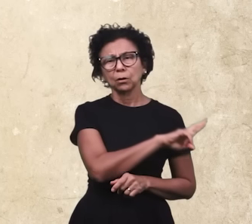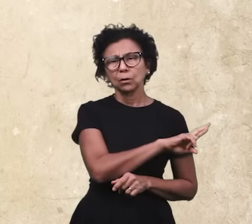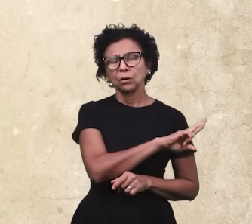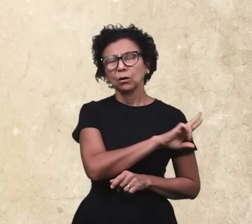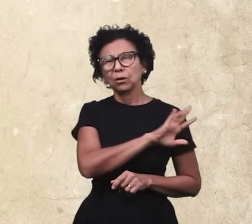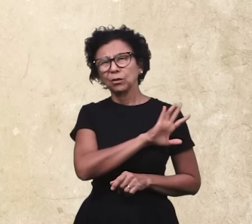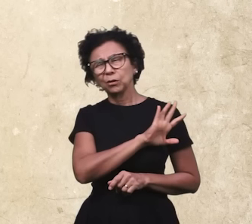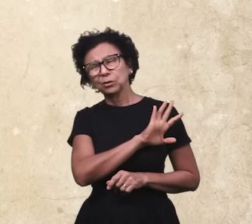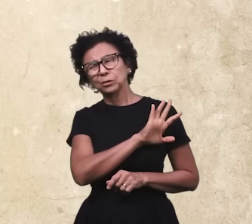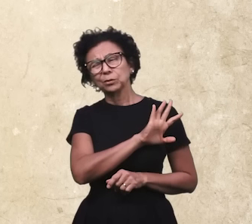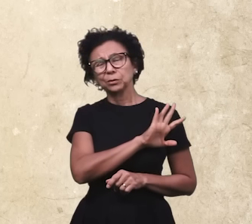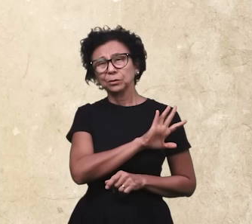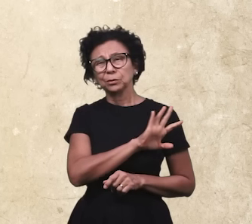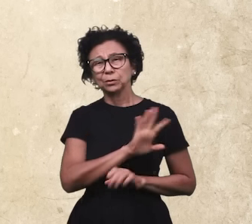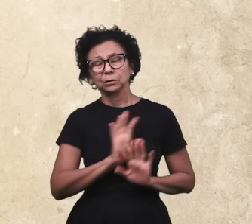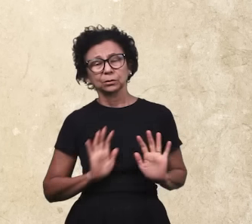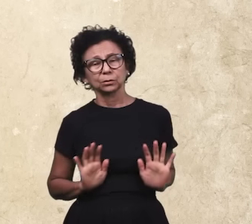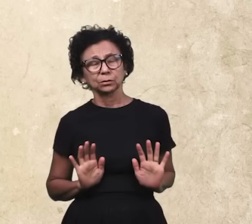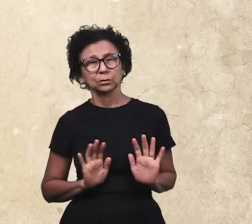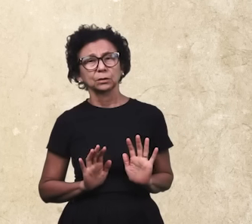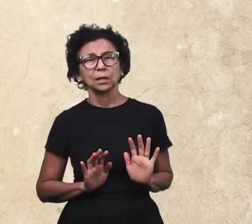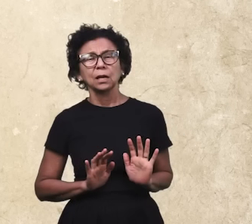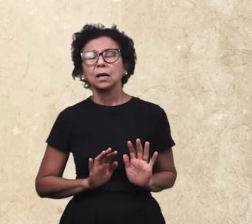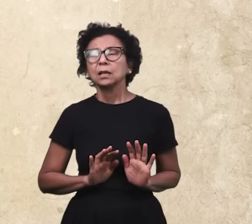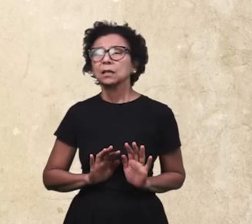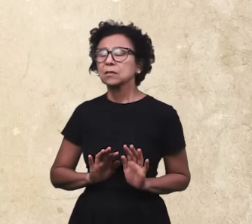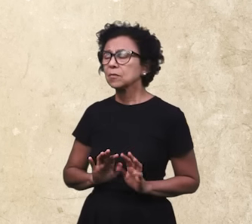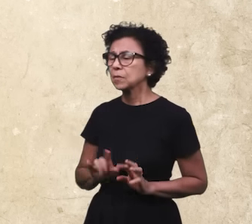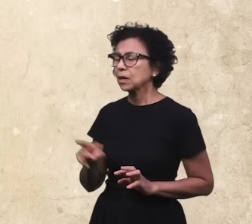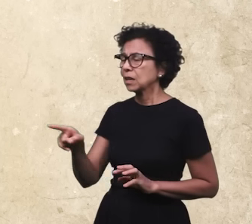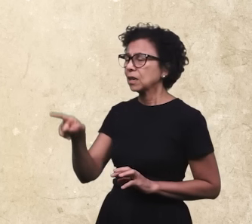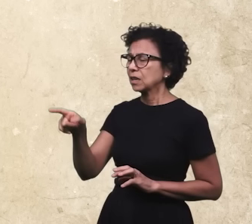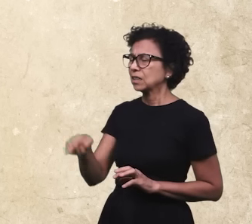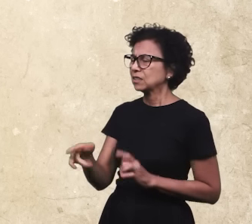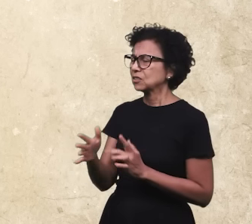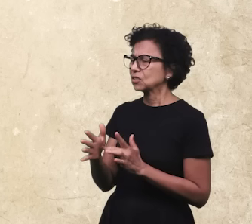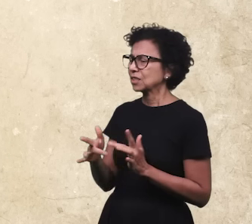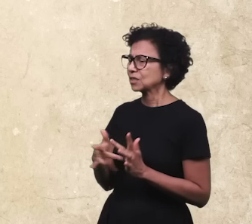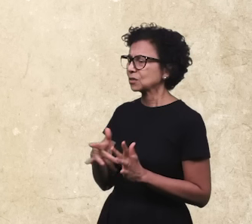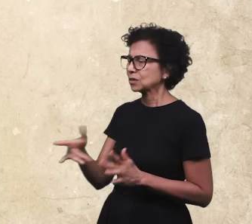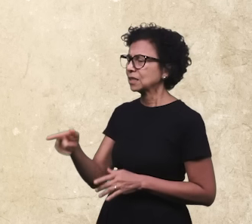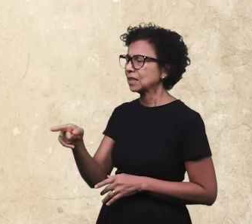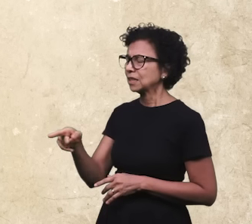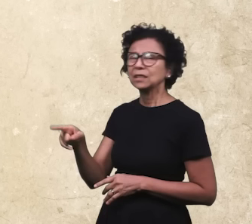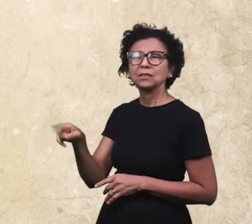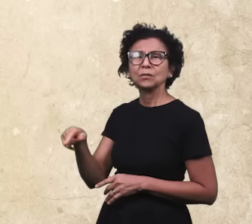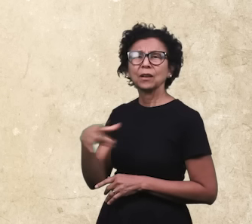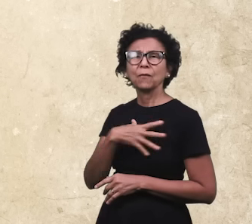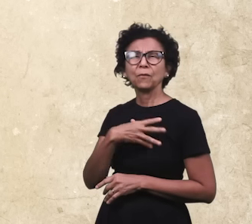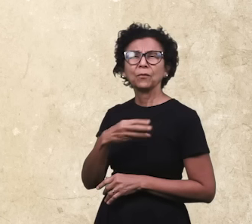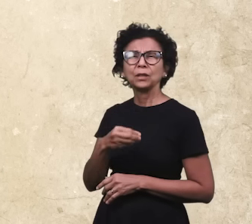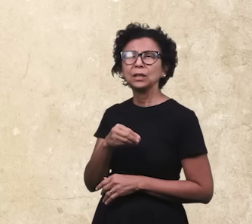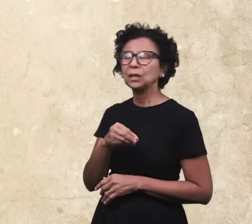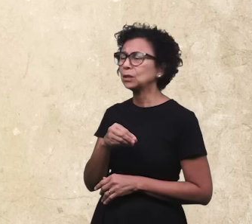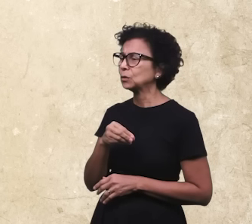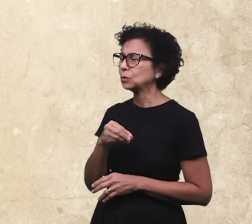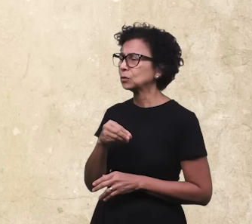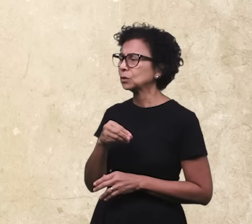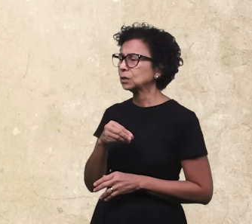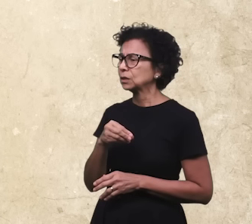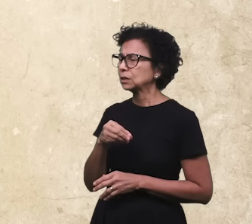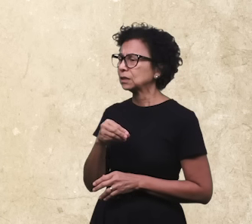este não é o filho do carpinteiro, este não morava, uma referência que está até aqui